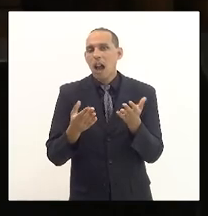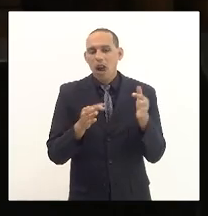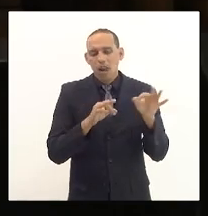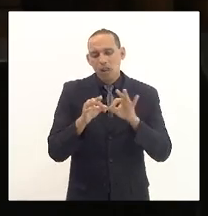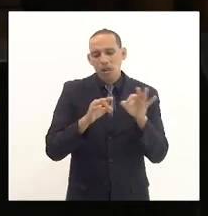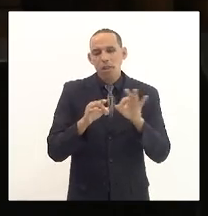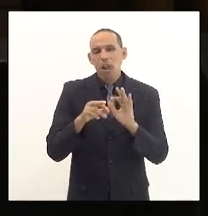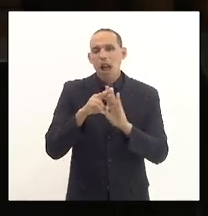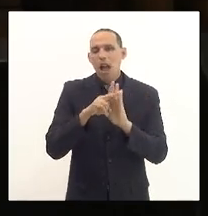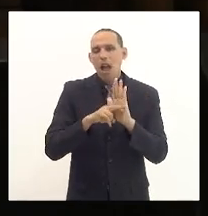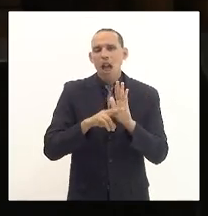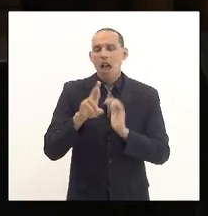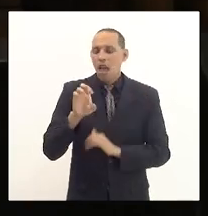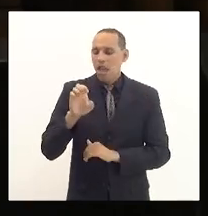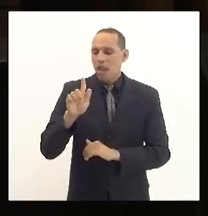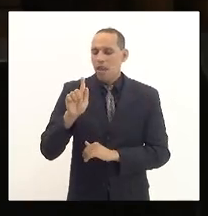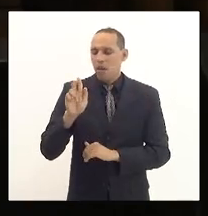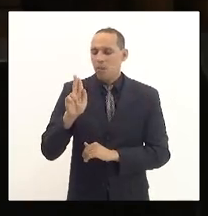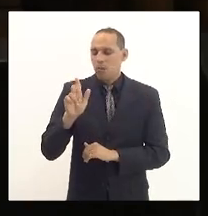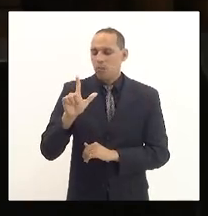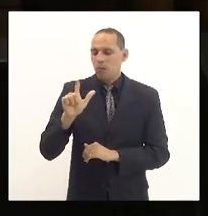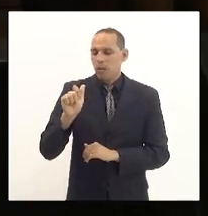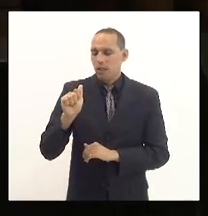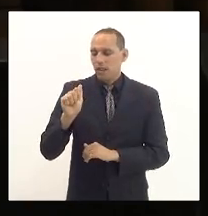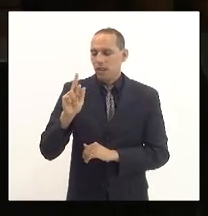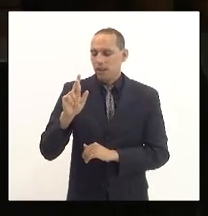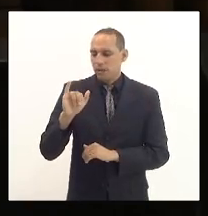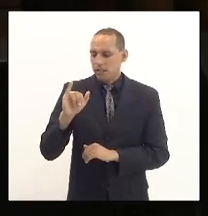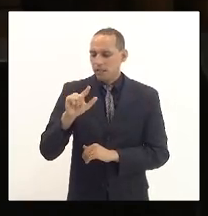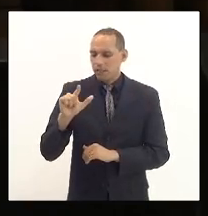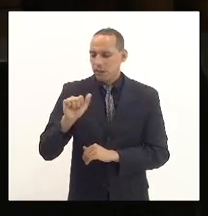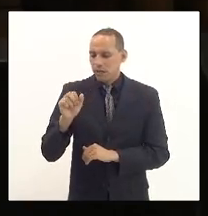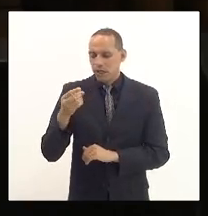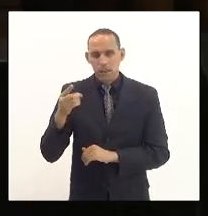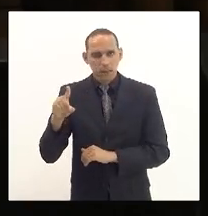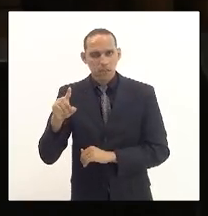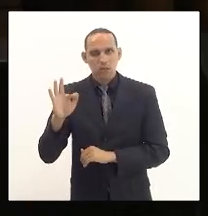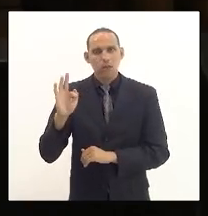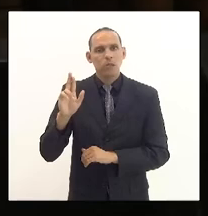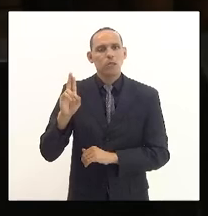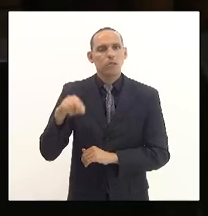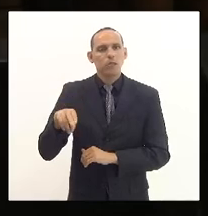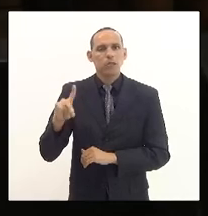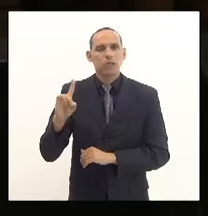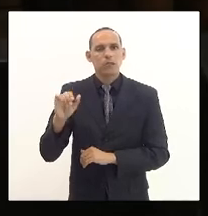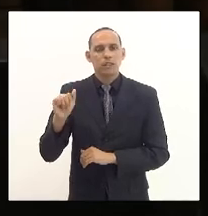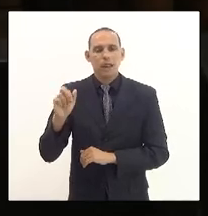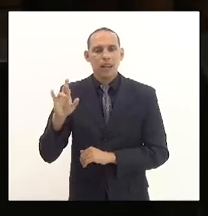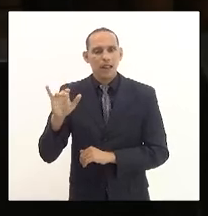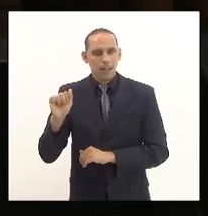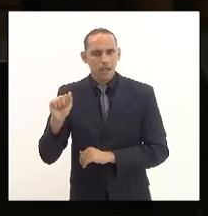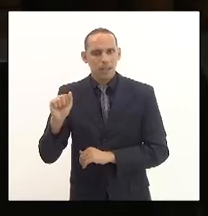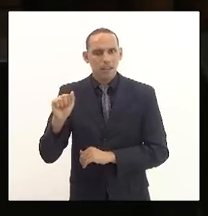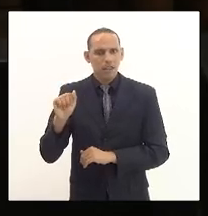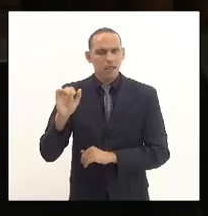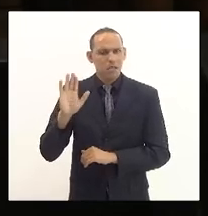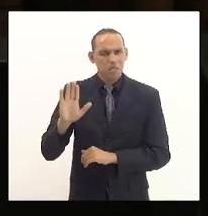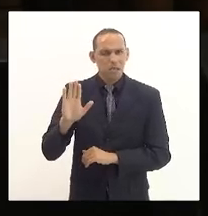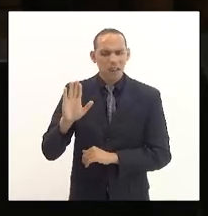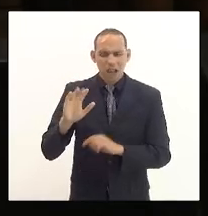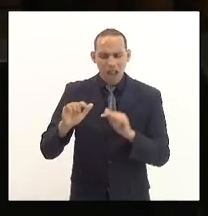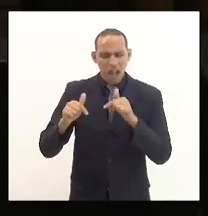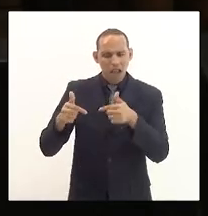fundiária a regular a regularização fundiária ela é competência